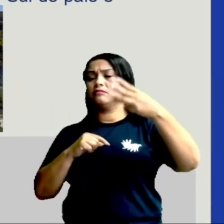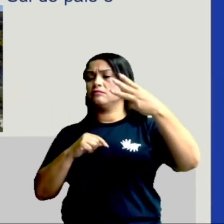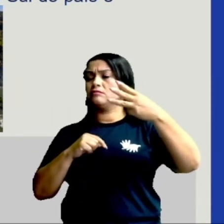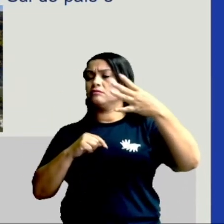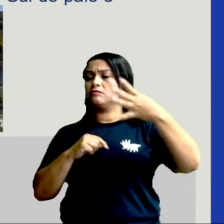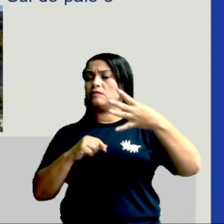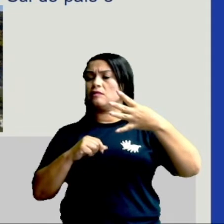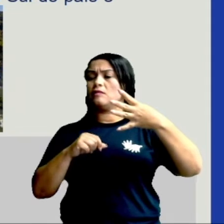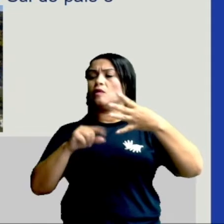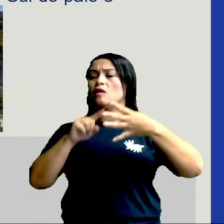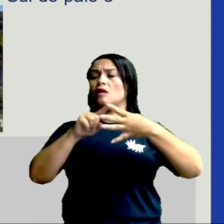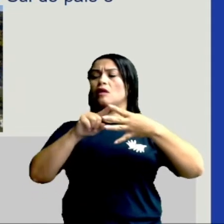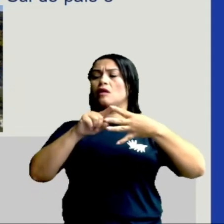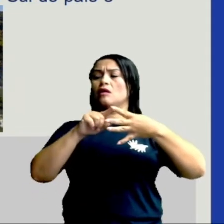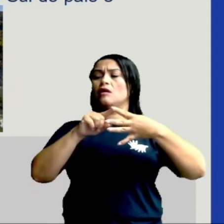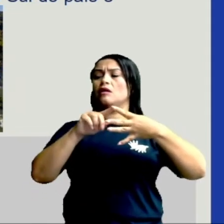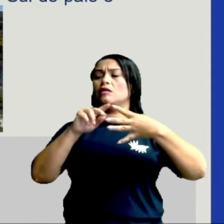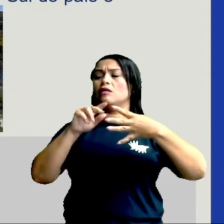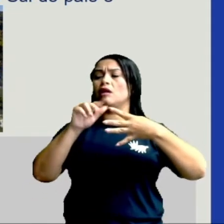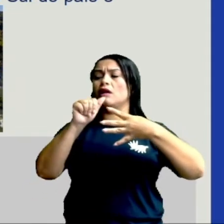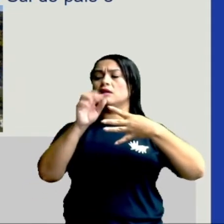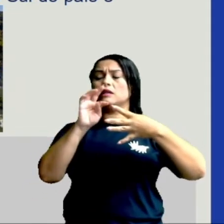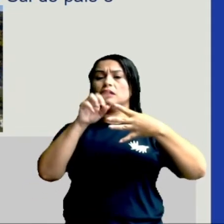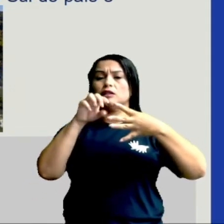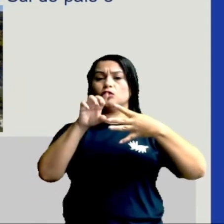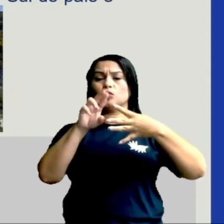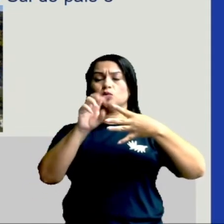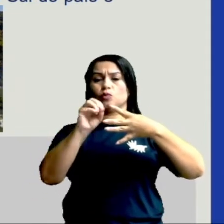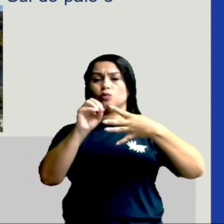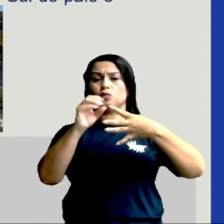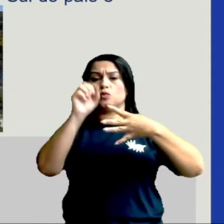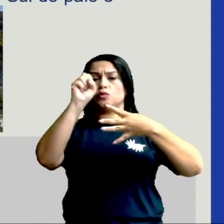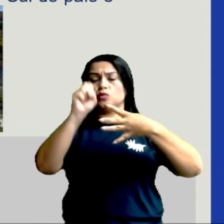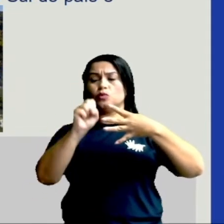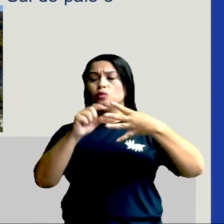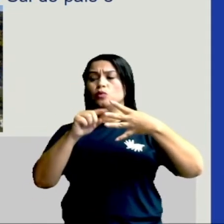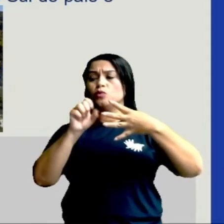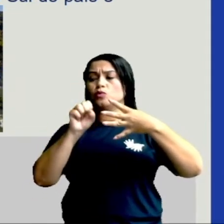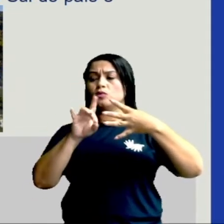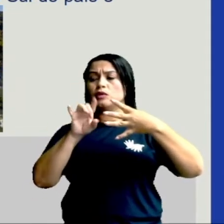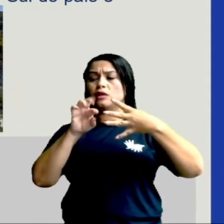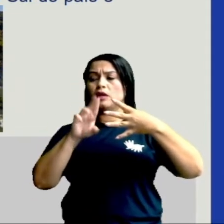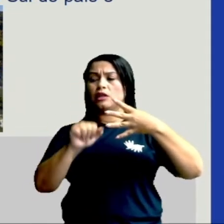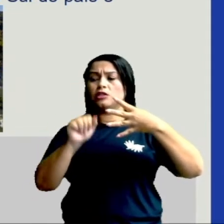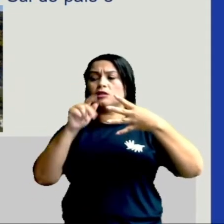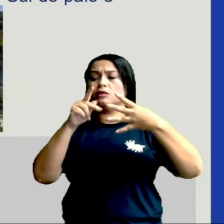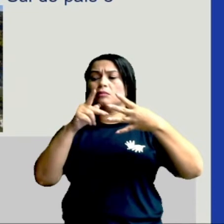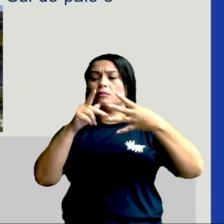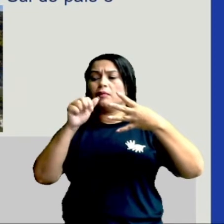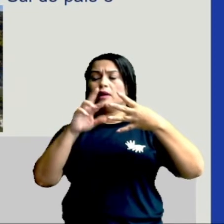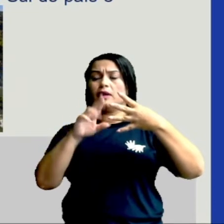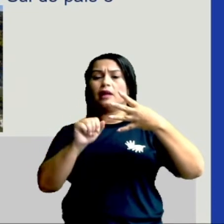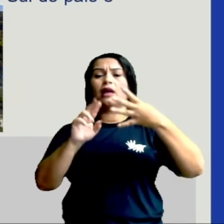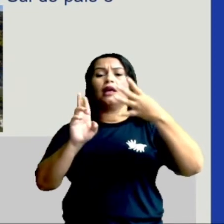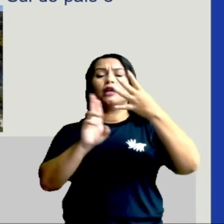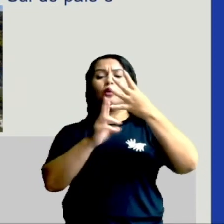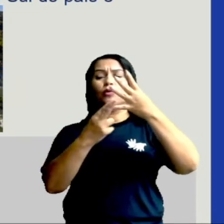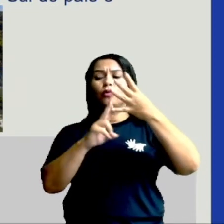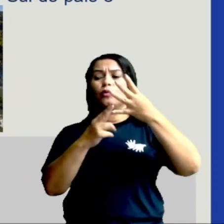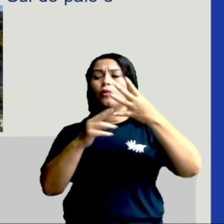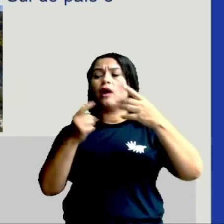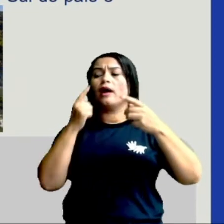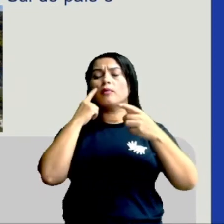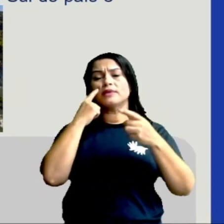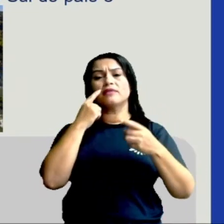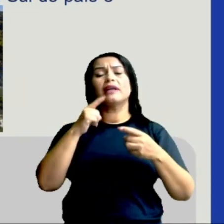Sul, Sudeste, Paraná e Uruguai. A região hidrográfica do Uruguai banha os estados de Santa Catarina